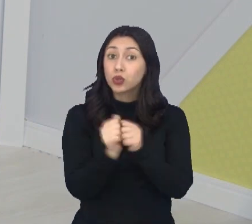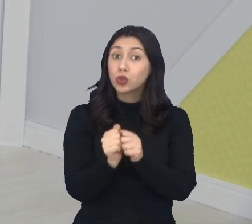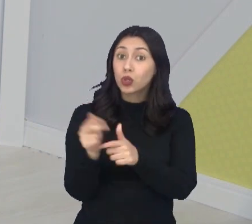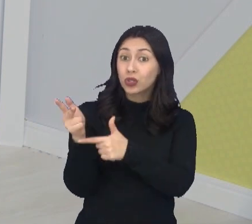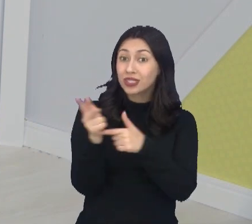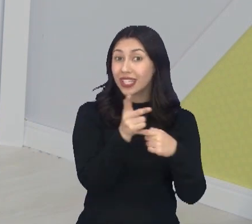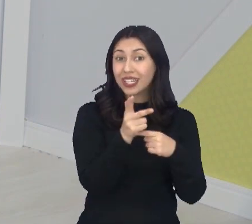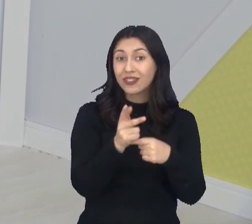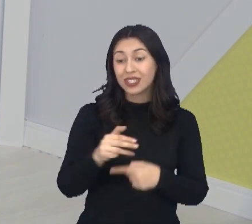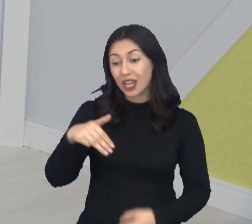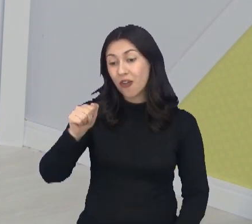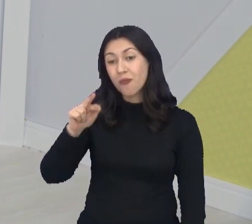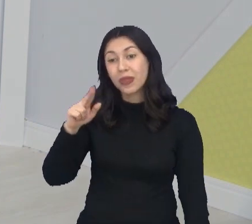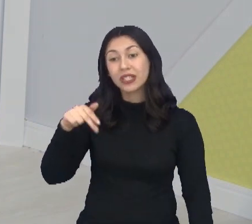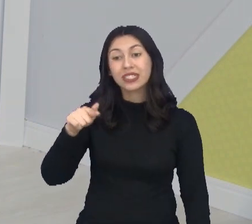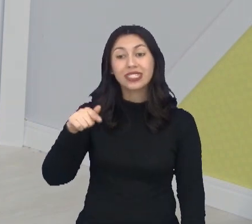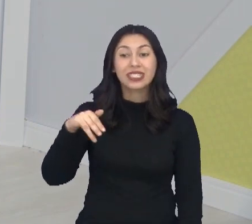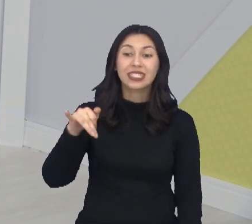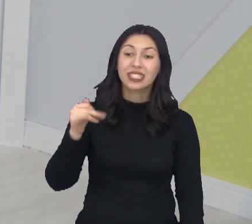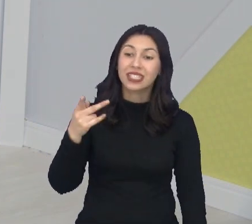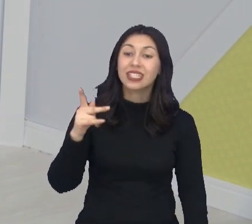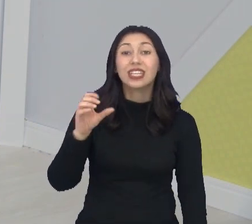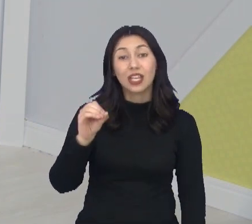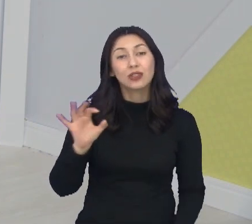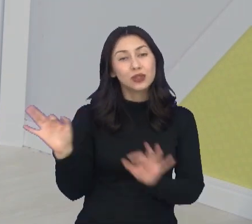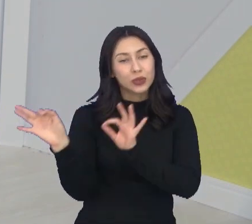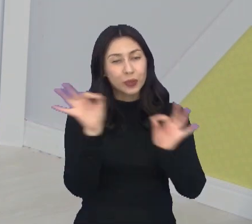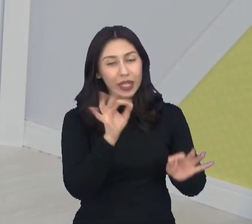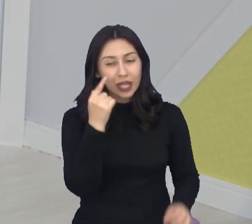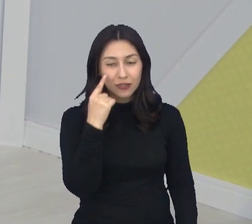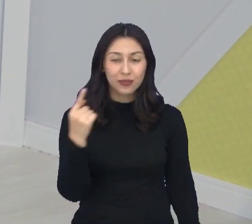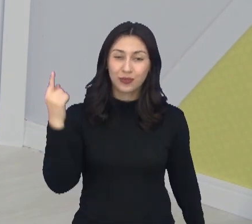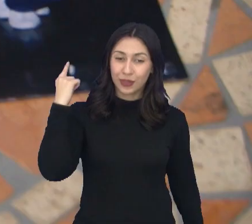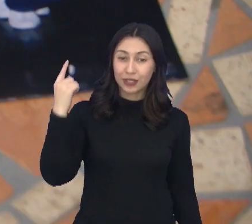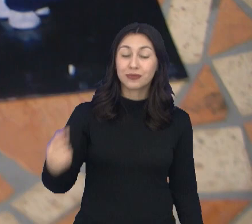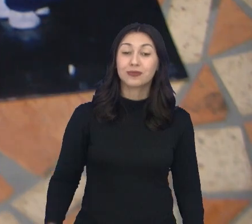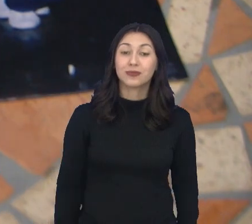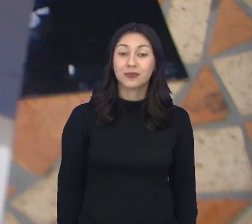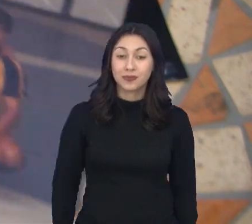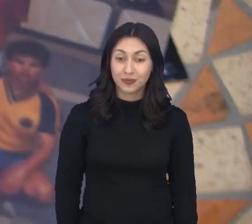está aqui com a gente também no estúdio. Que beleza, hein, Marquinhos? Solta, Matheus!